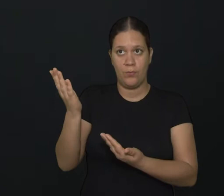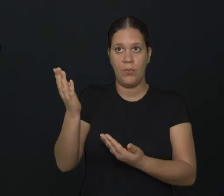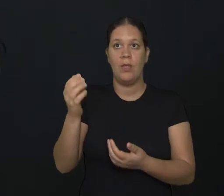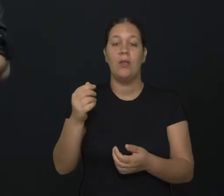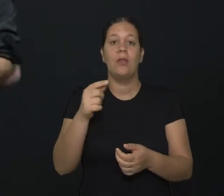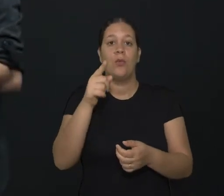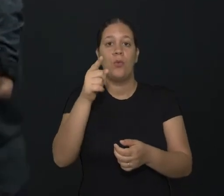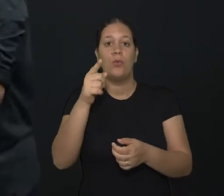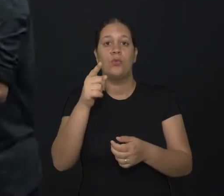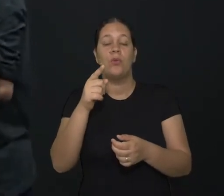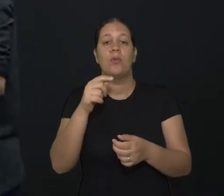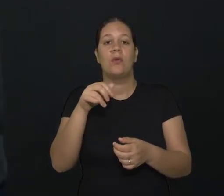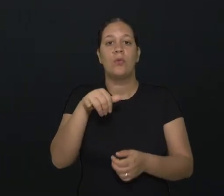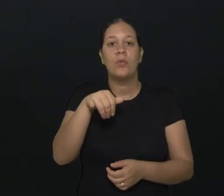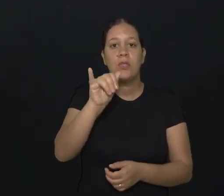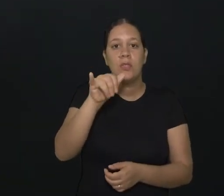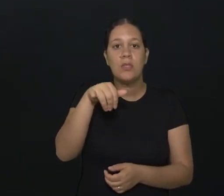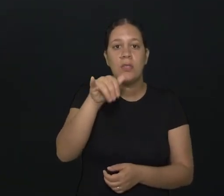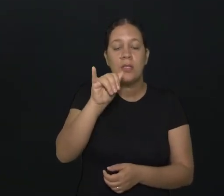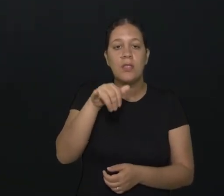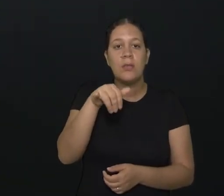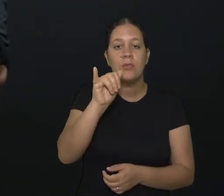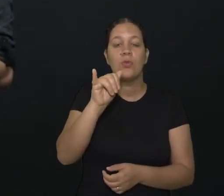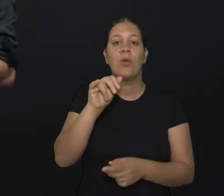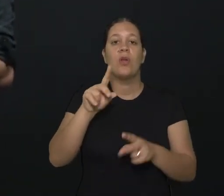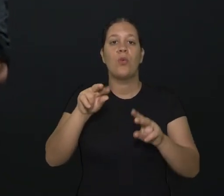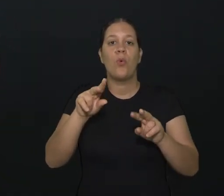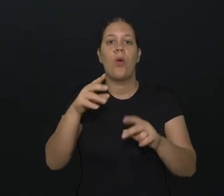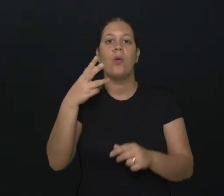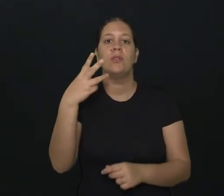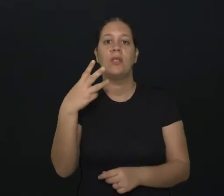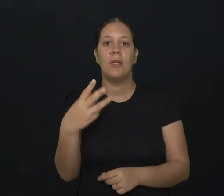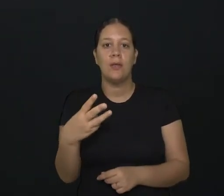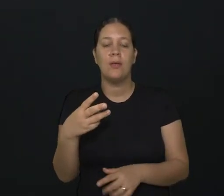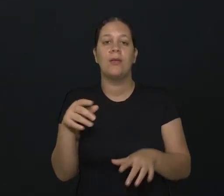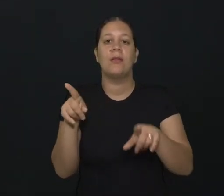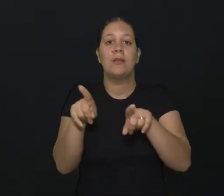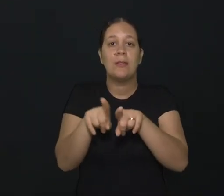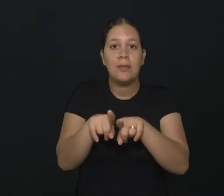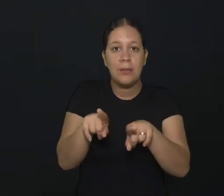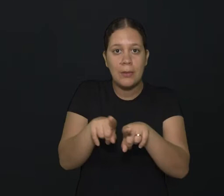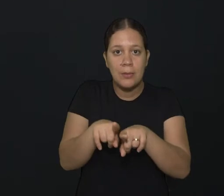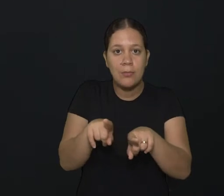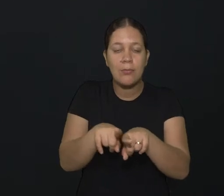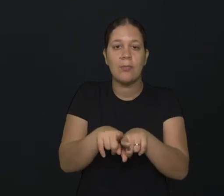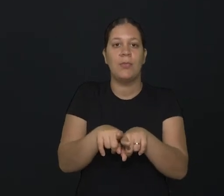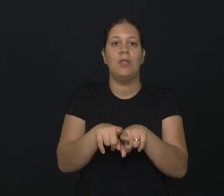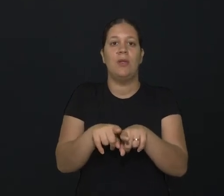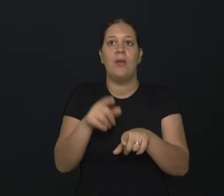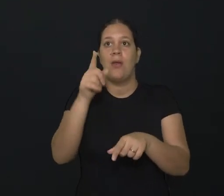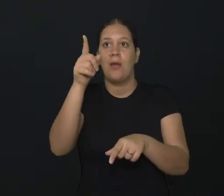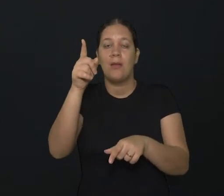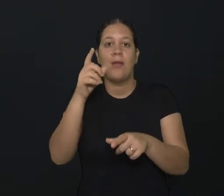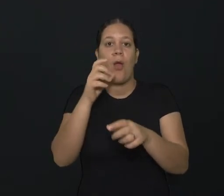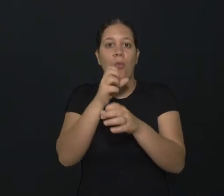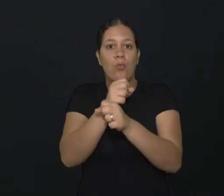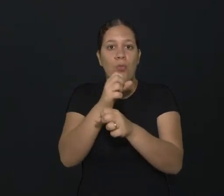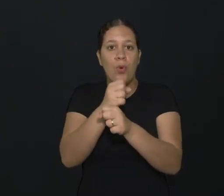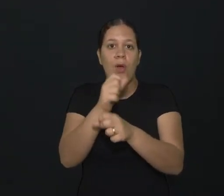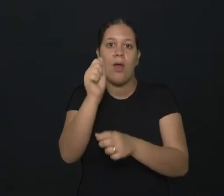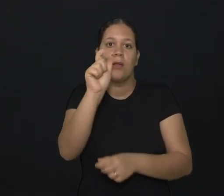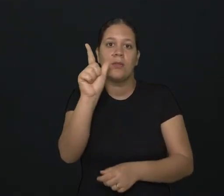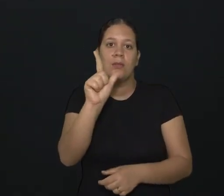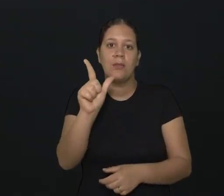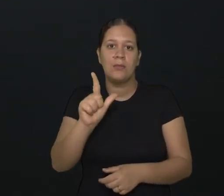quando o x vale 2, o y é igual a 3. E aí, pessoal, também para essa equação agora de azul,